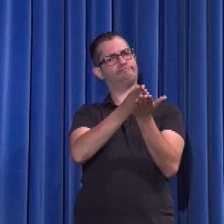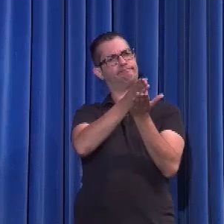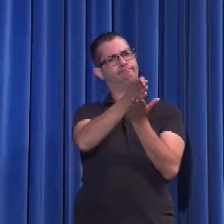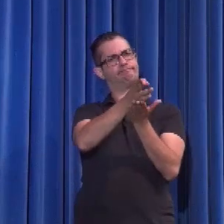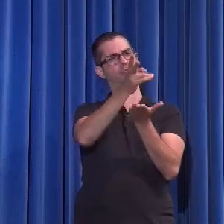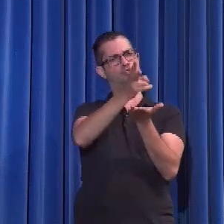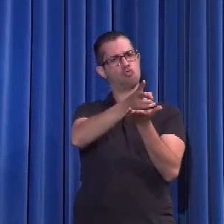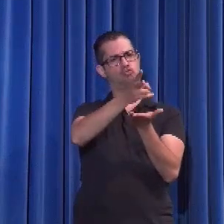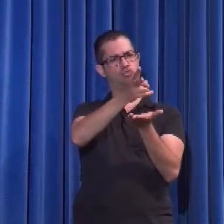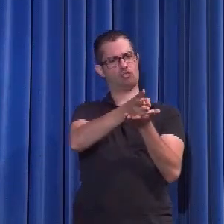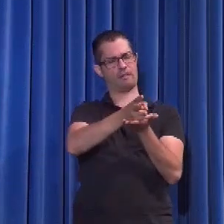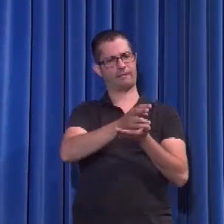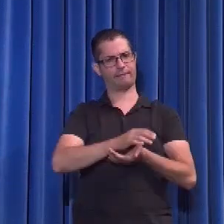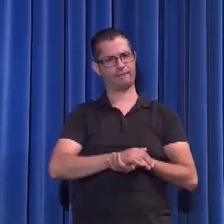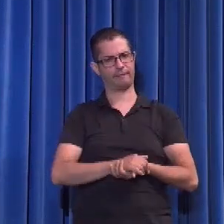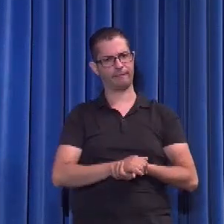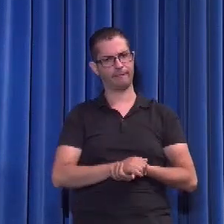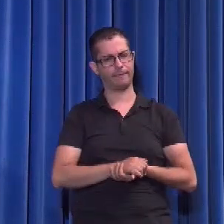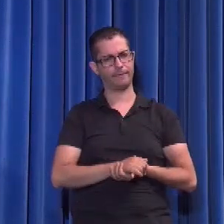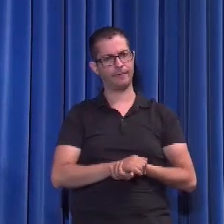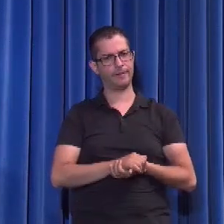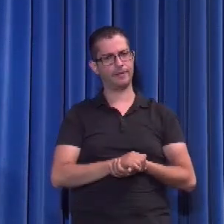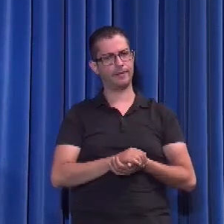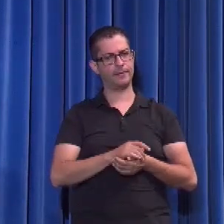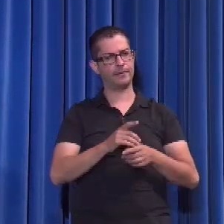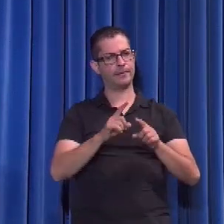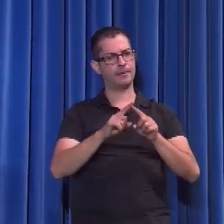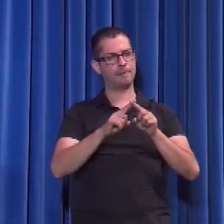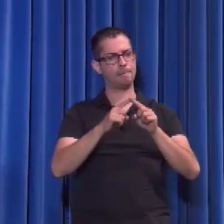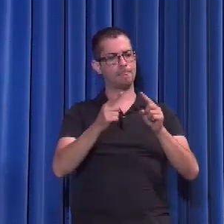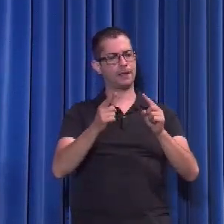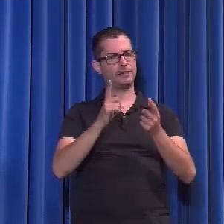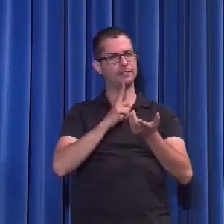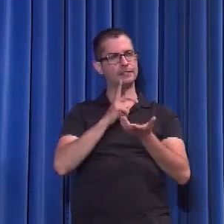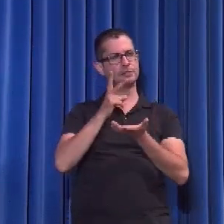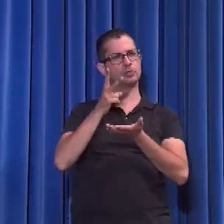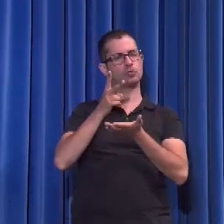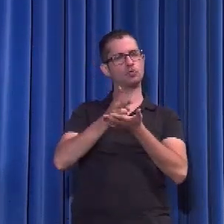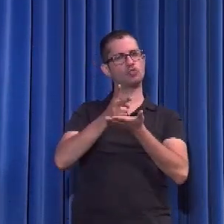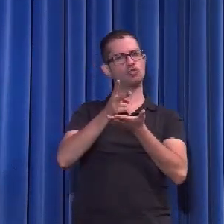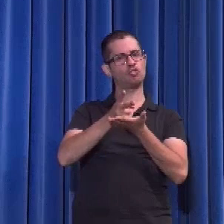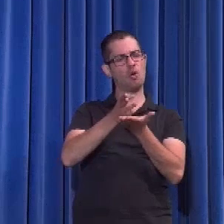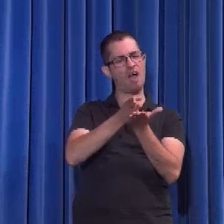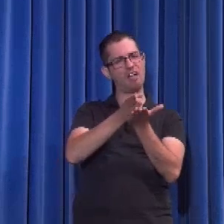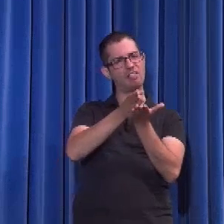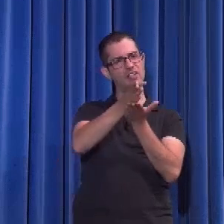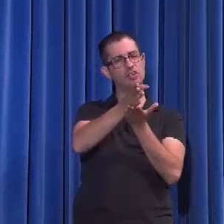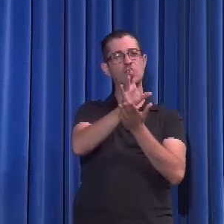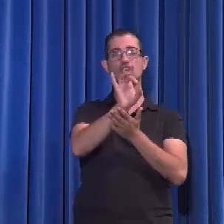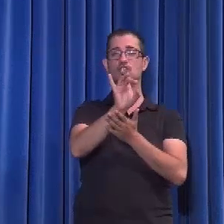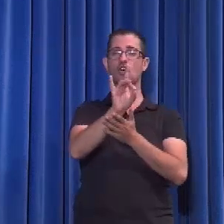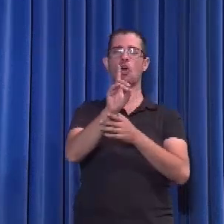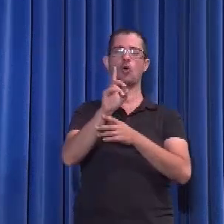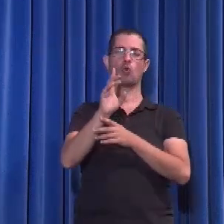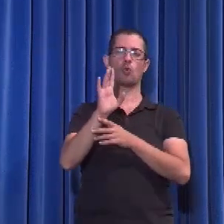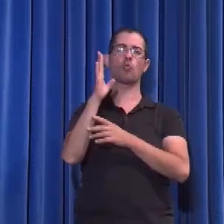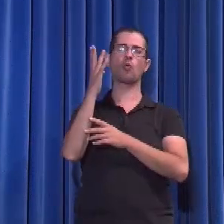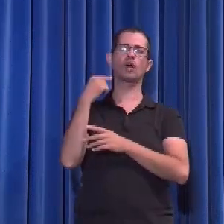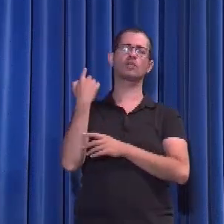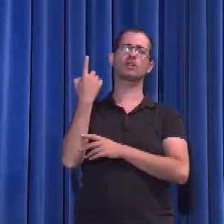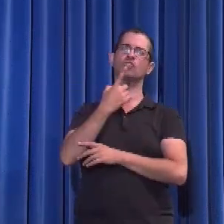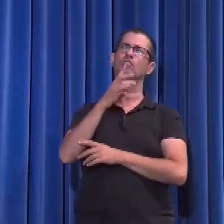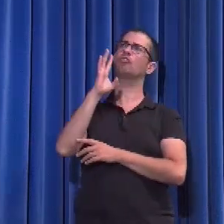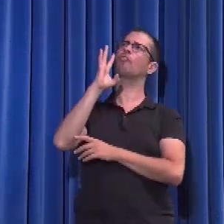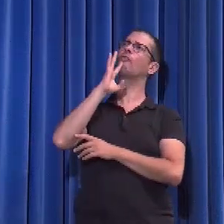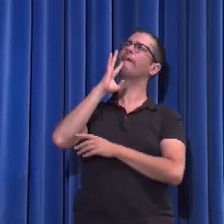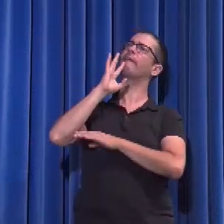piedosamente. Mas andar piedosamente só vai acontecer quando nós conhecermos mais e